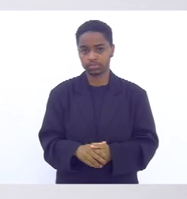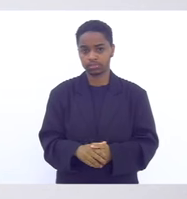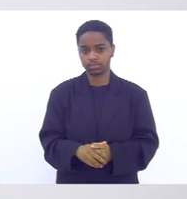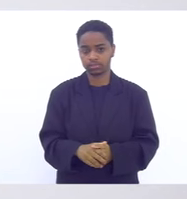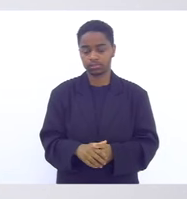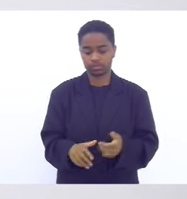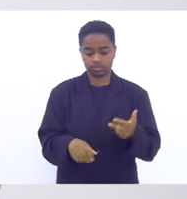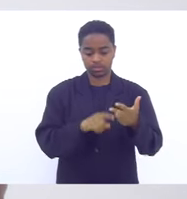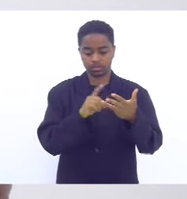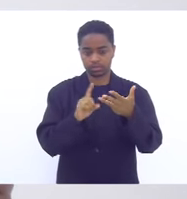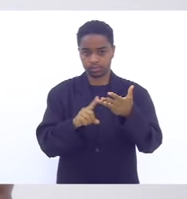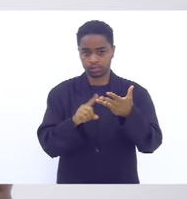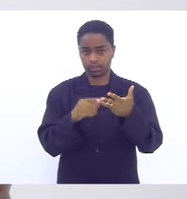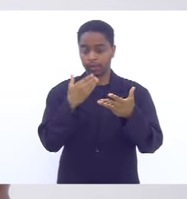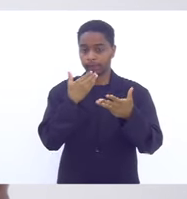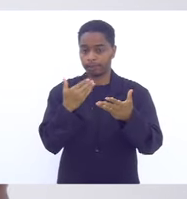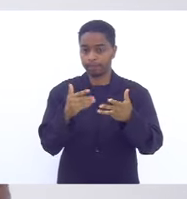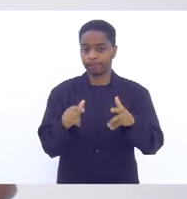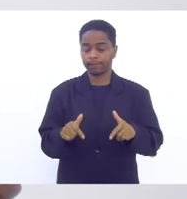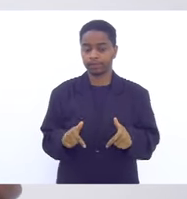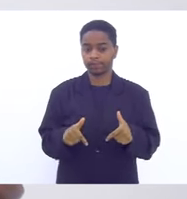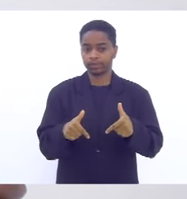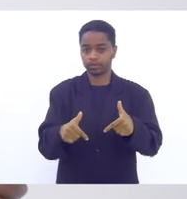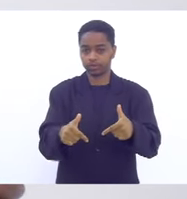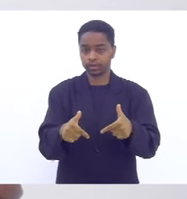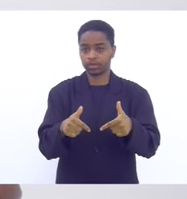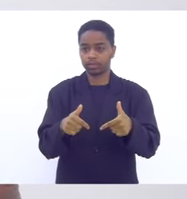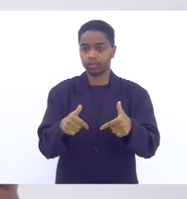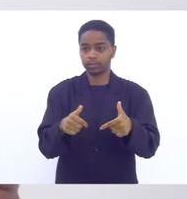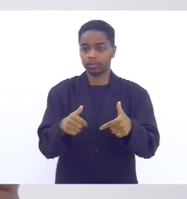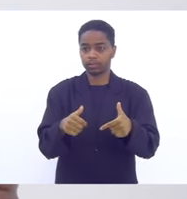de pedidos de serviço feitos à Enel de